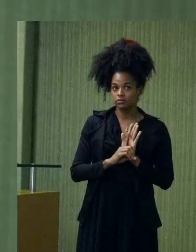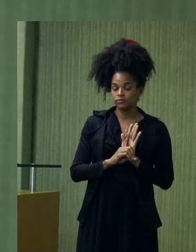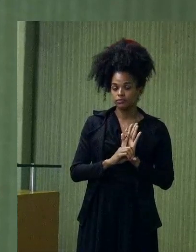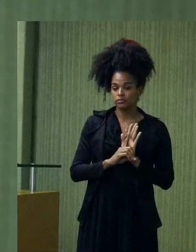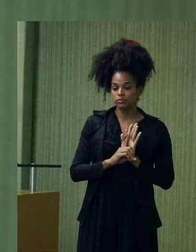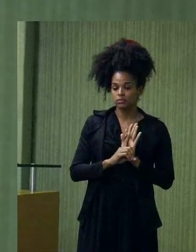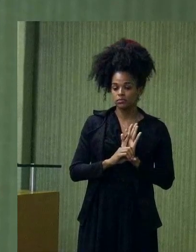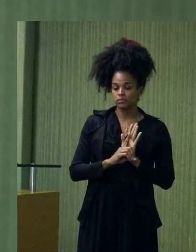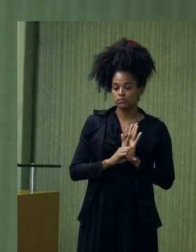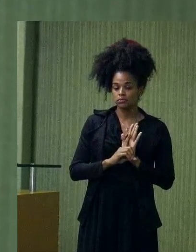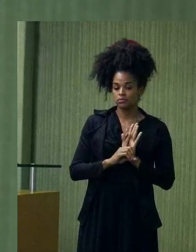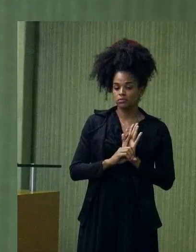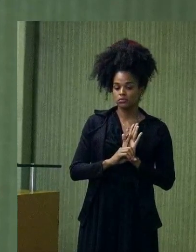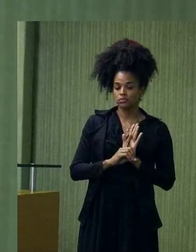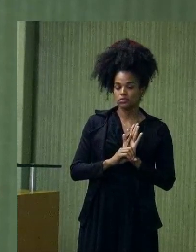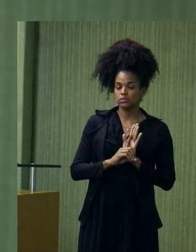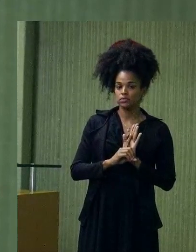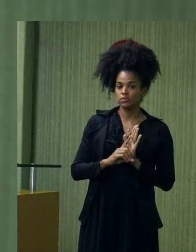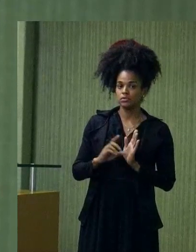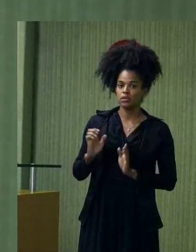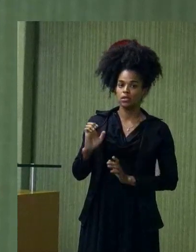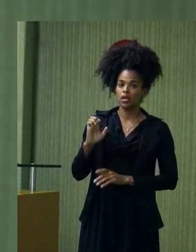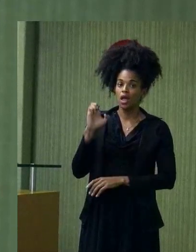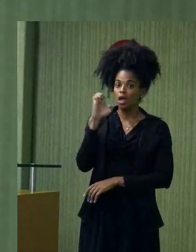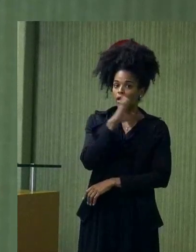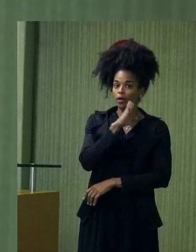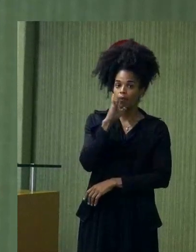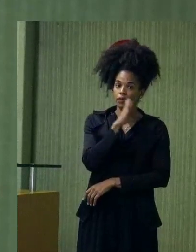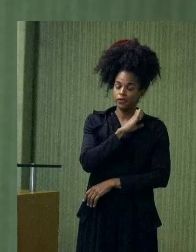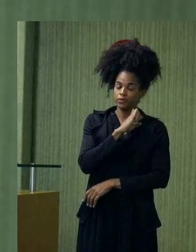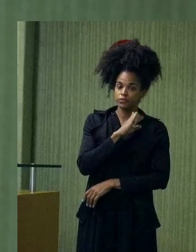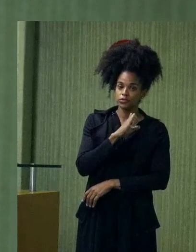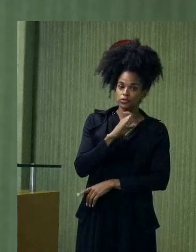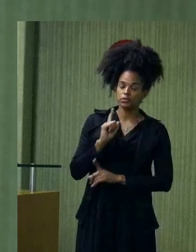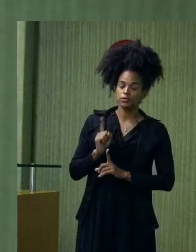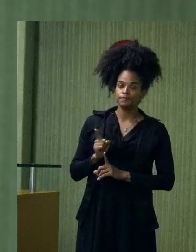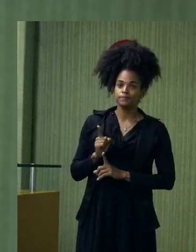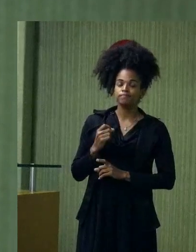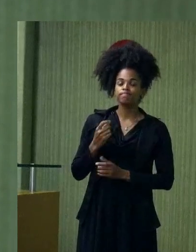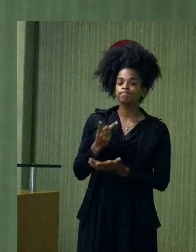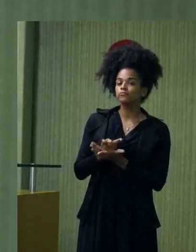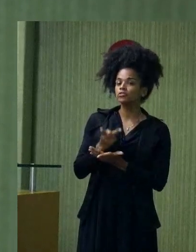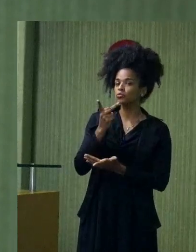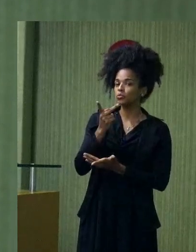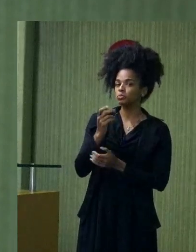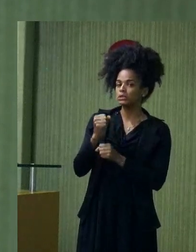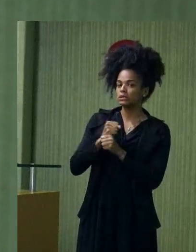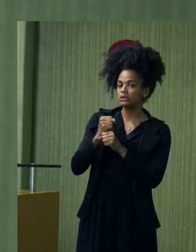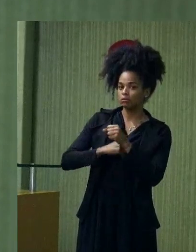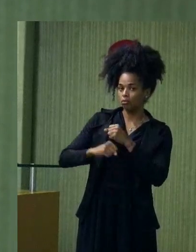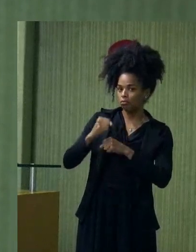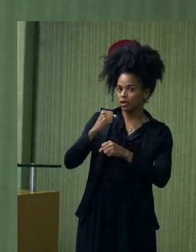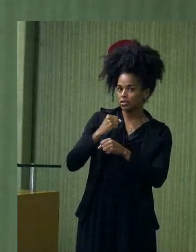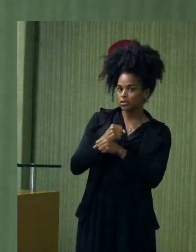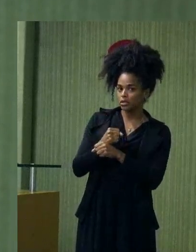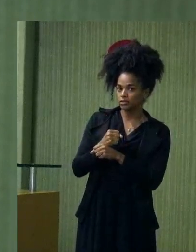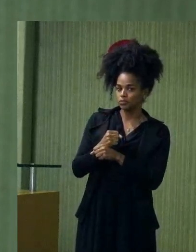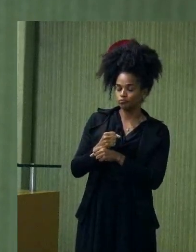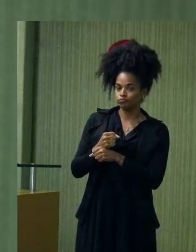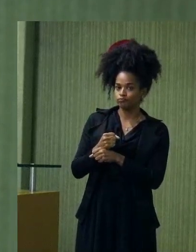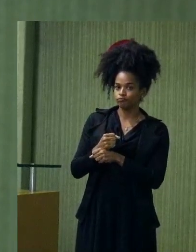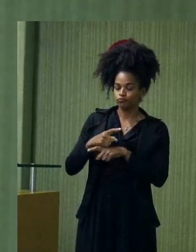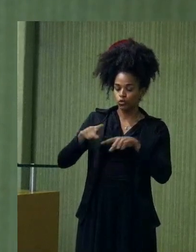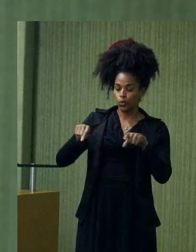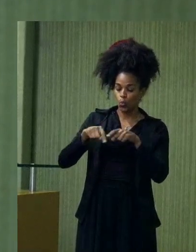o decreto do estado de emergência o que que aconteceu ano passado os Poços secaram porque os Poços